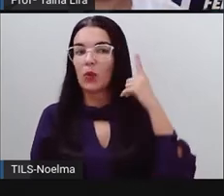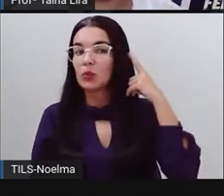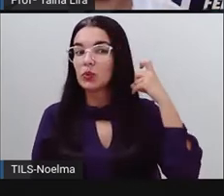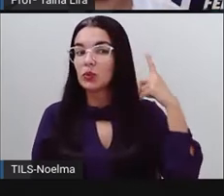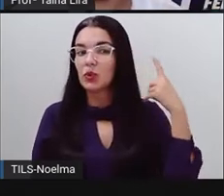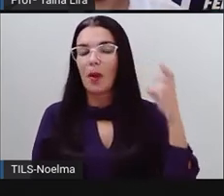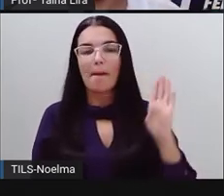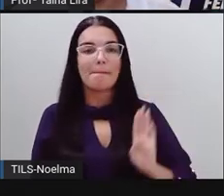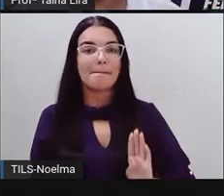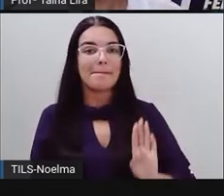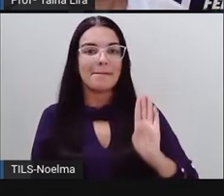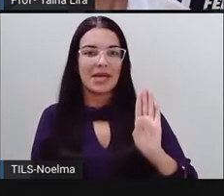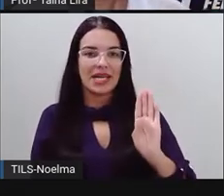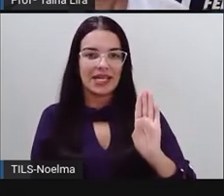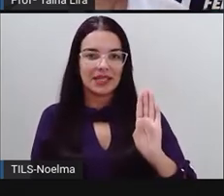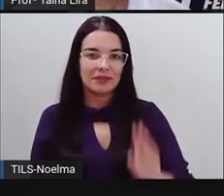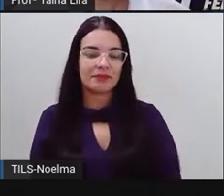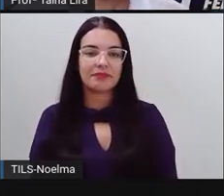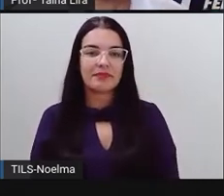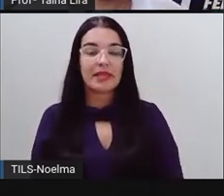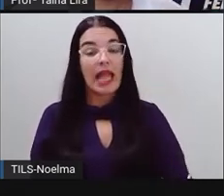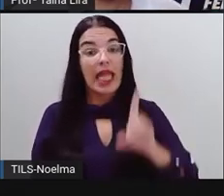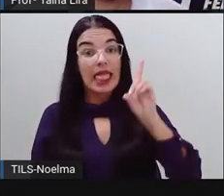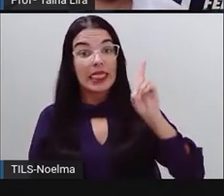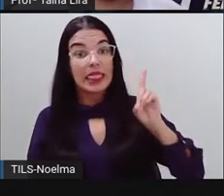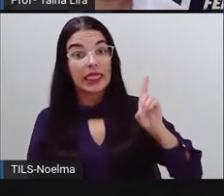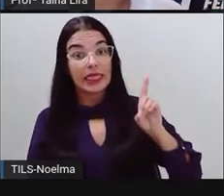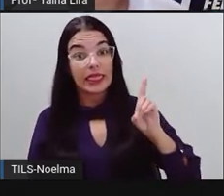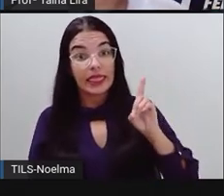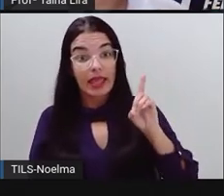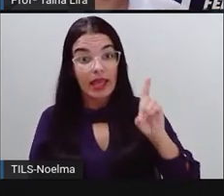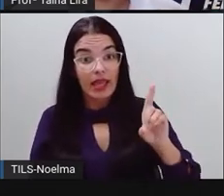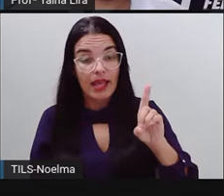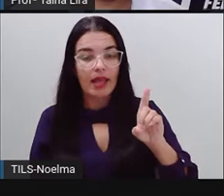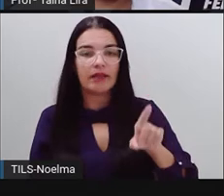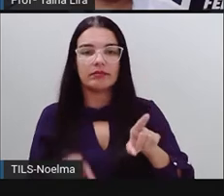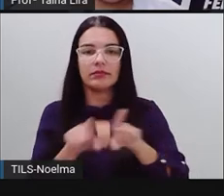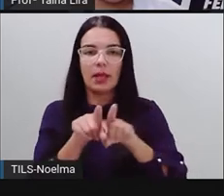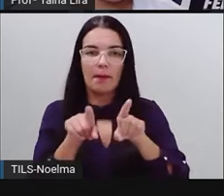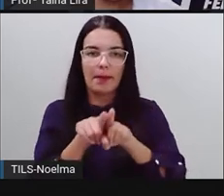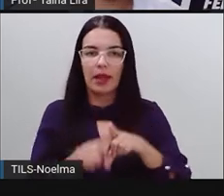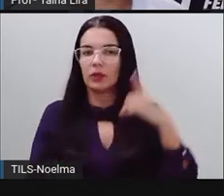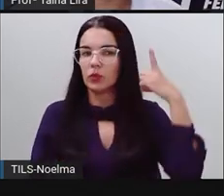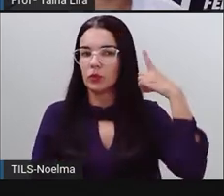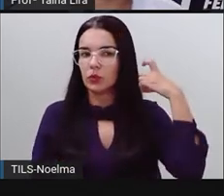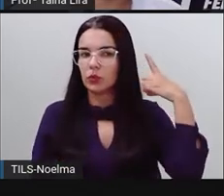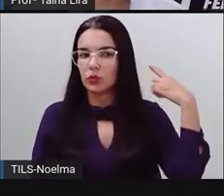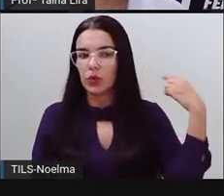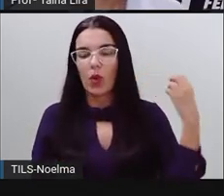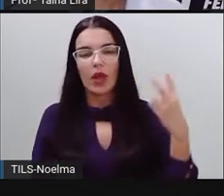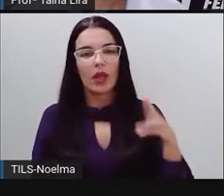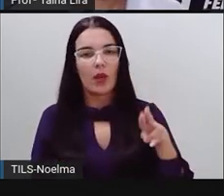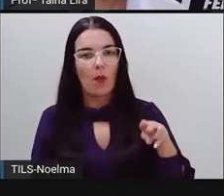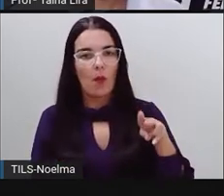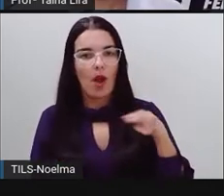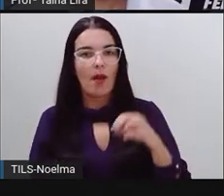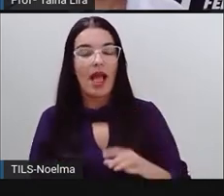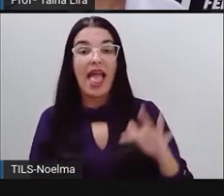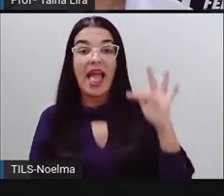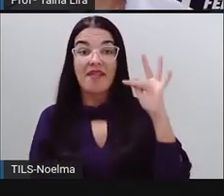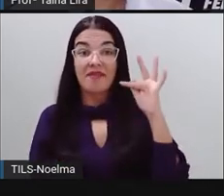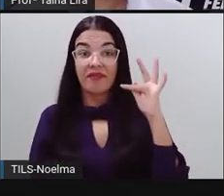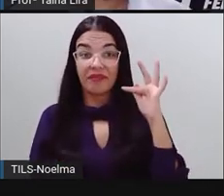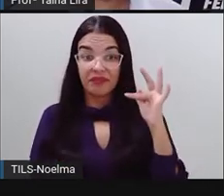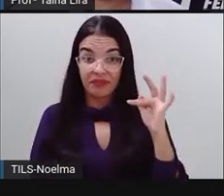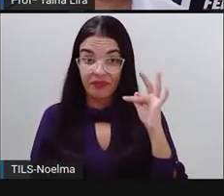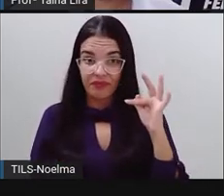não vai ter outro som tá bom ou de dado a mesma coisa o Fed